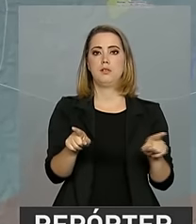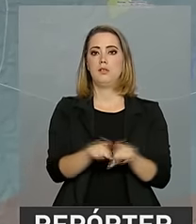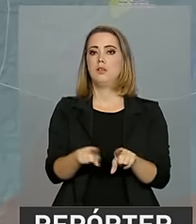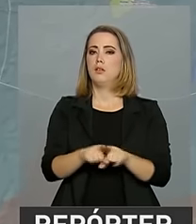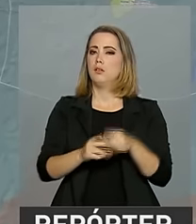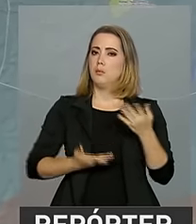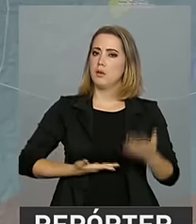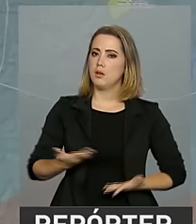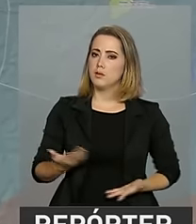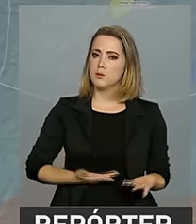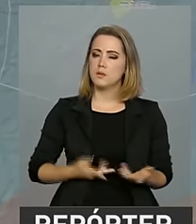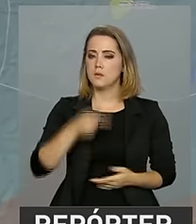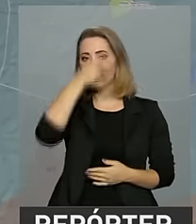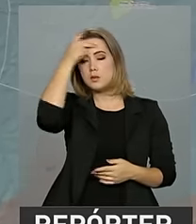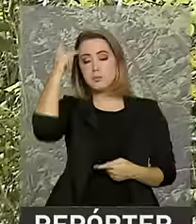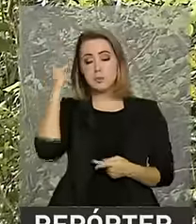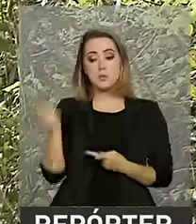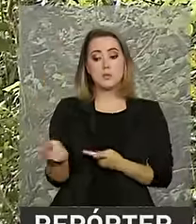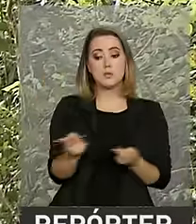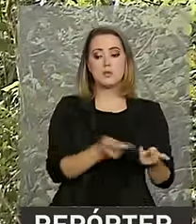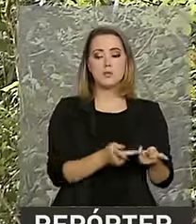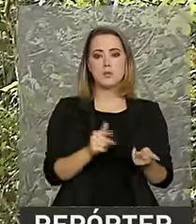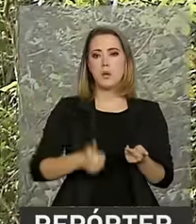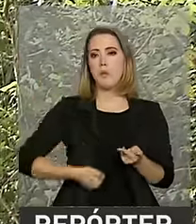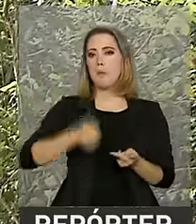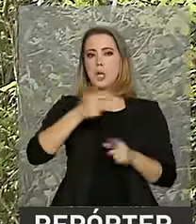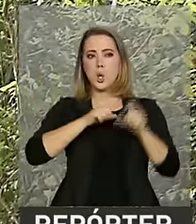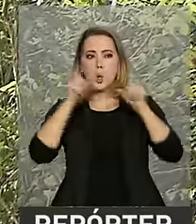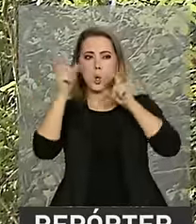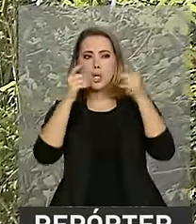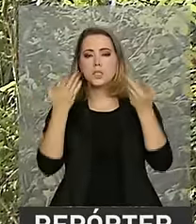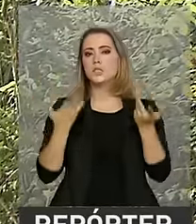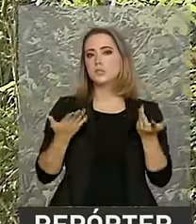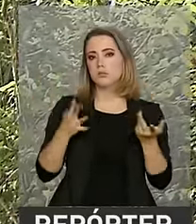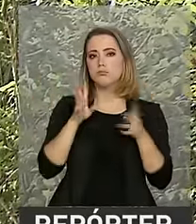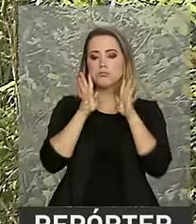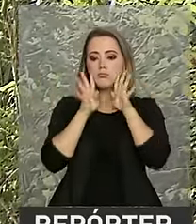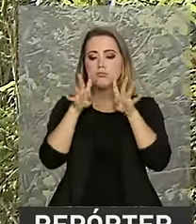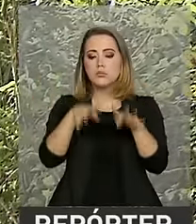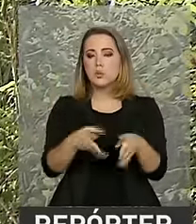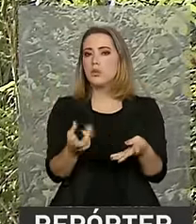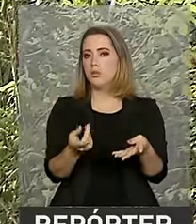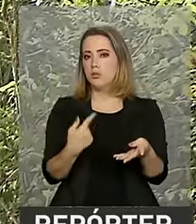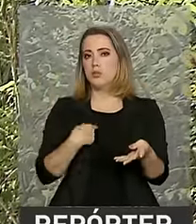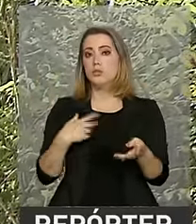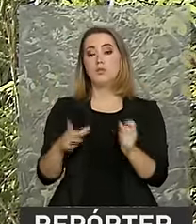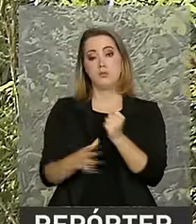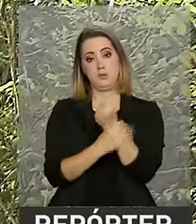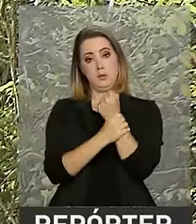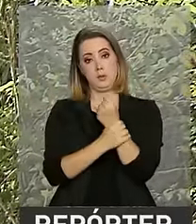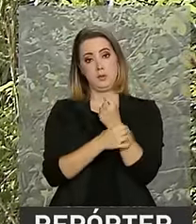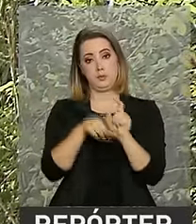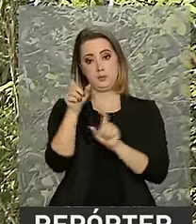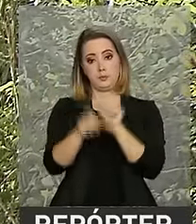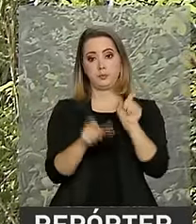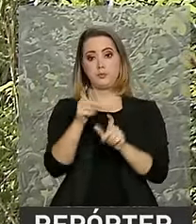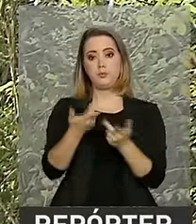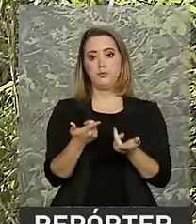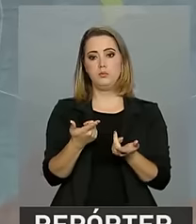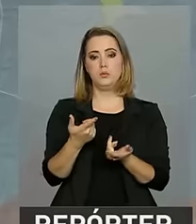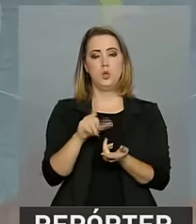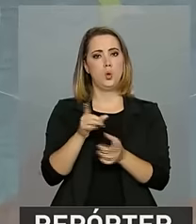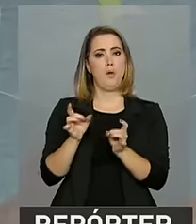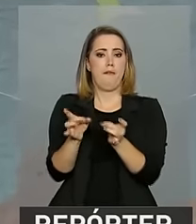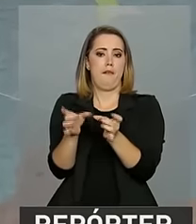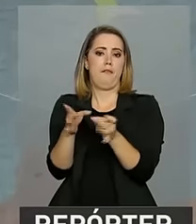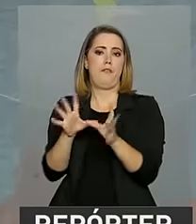serviços aos visitantes ou seja oferecendo mais atrativos com qualidade e segurança para os visitantes Então não é uma